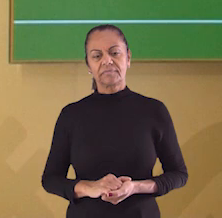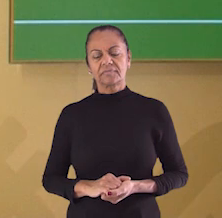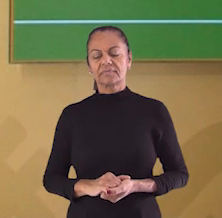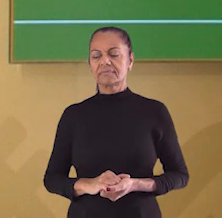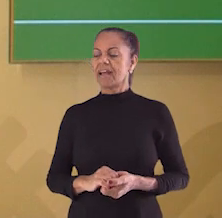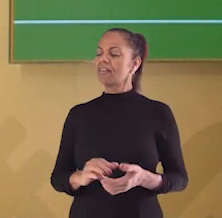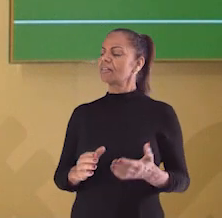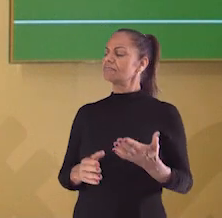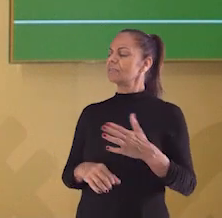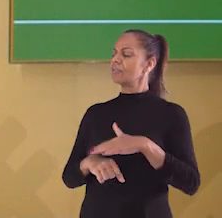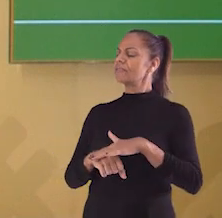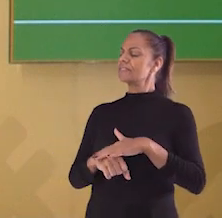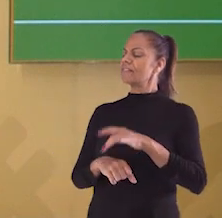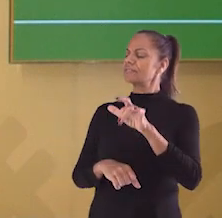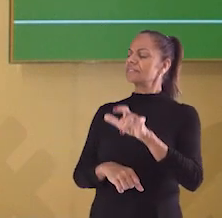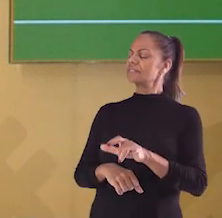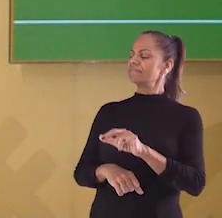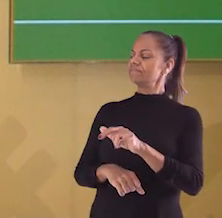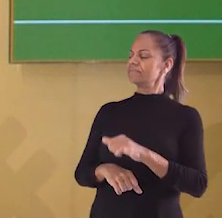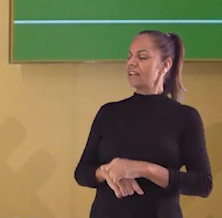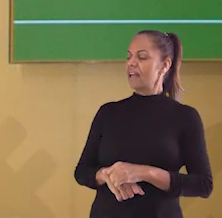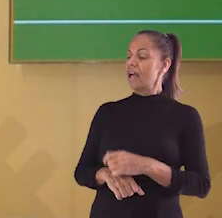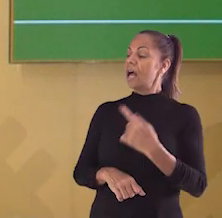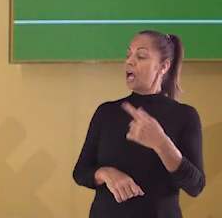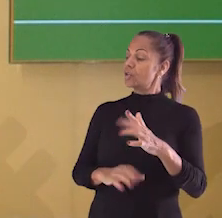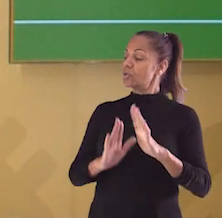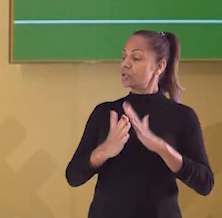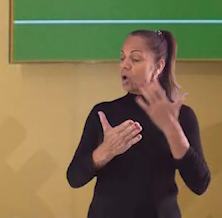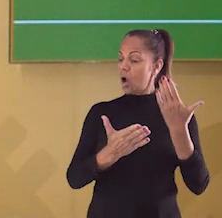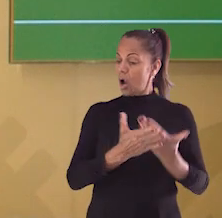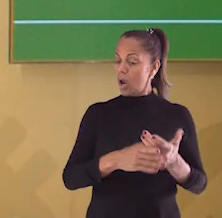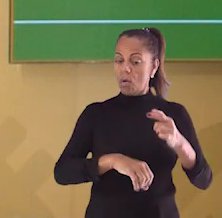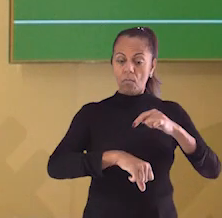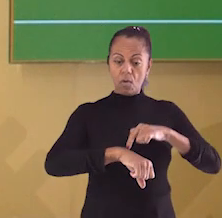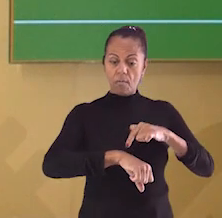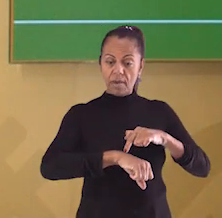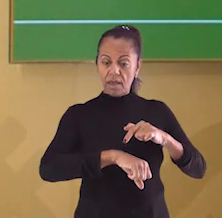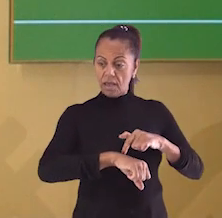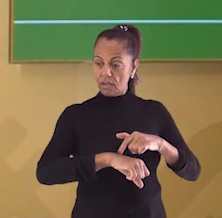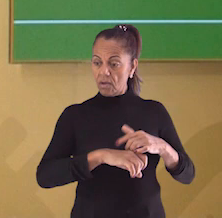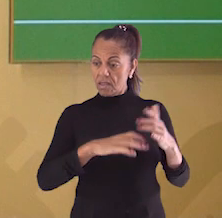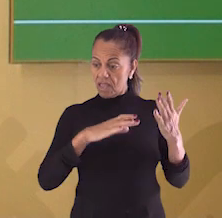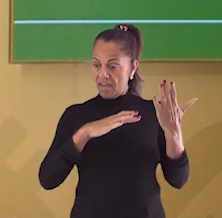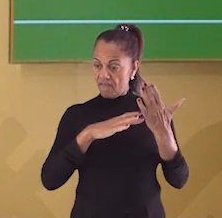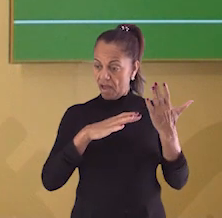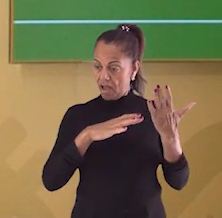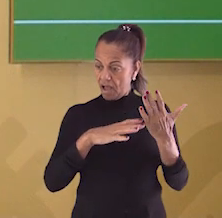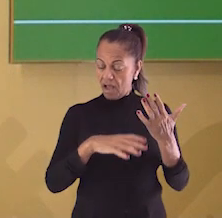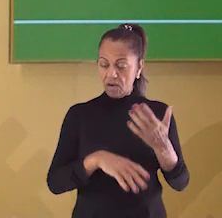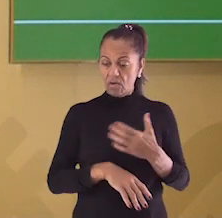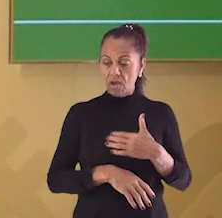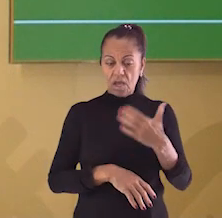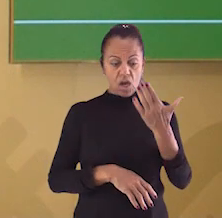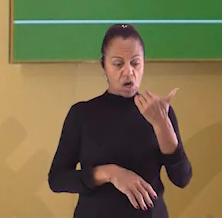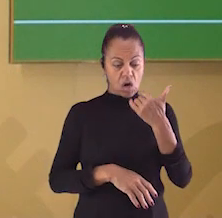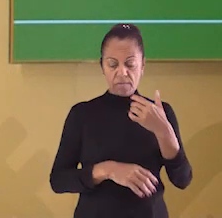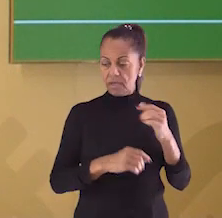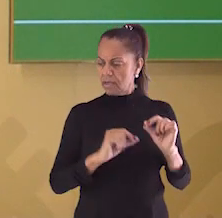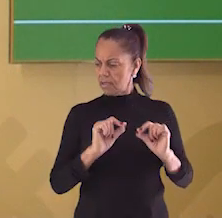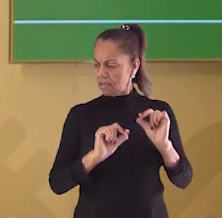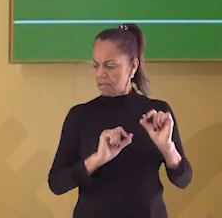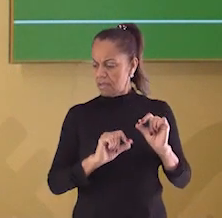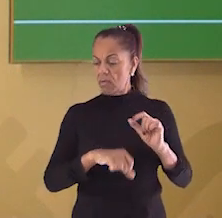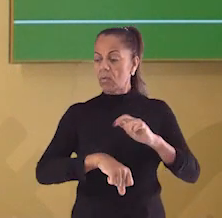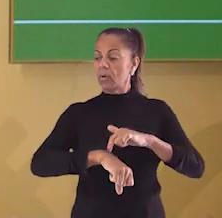aqui. Vamos. Sua escola, deu hora do recreio, horário da merenda. Qual a sua